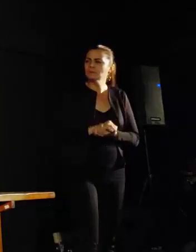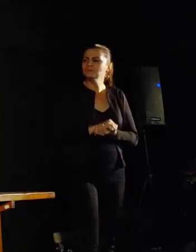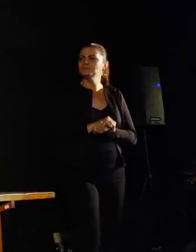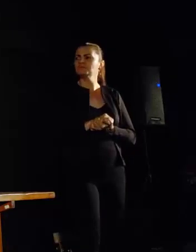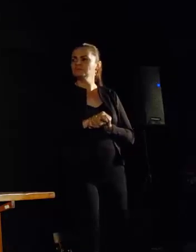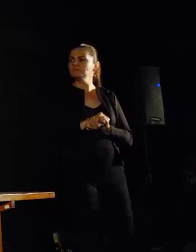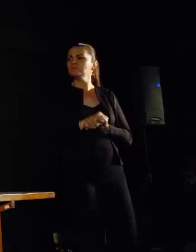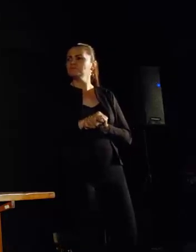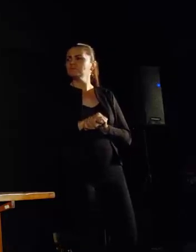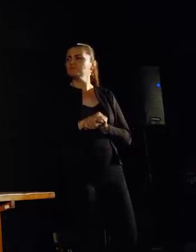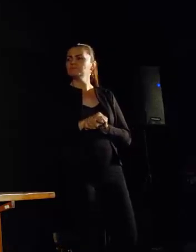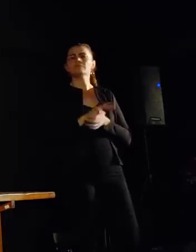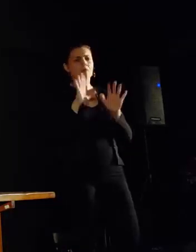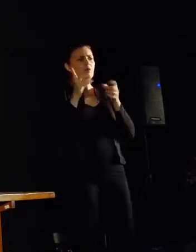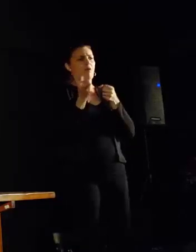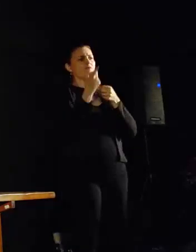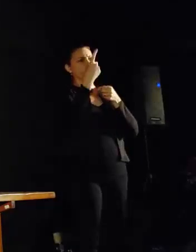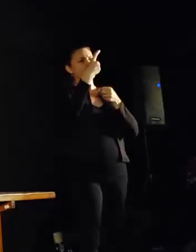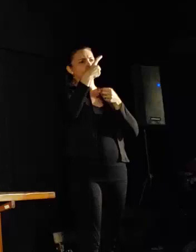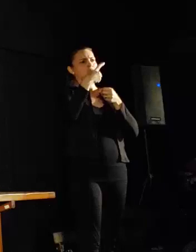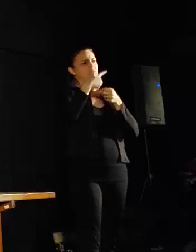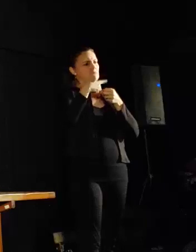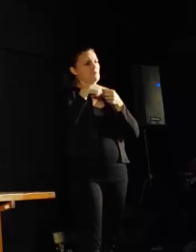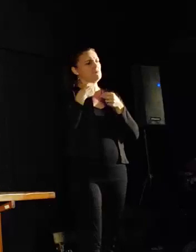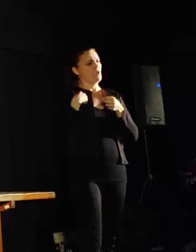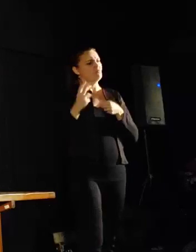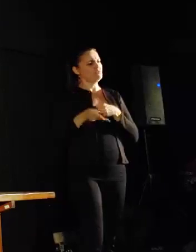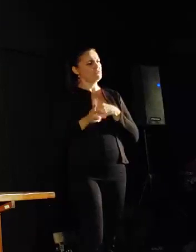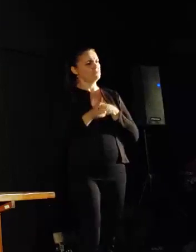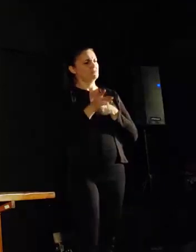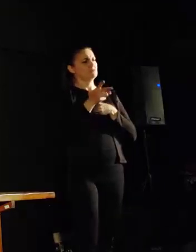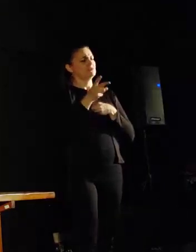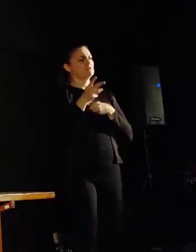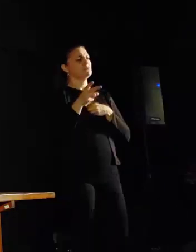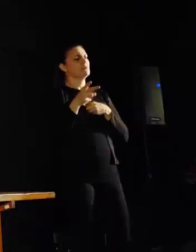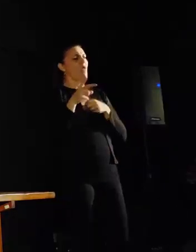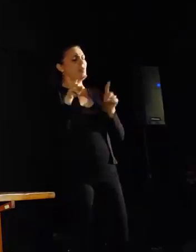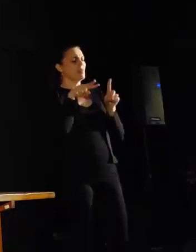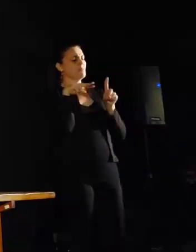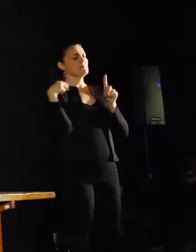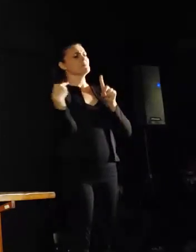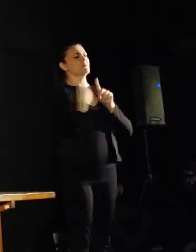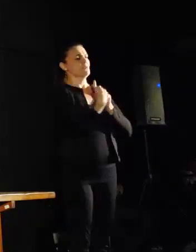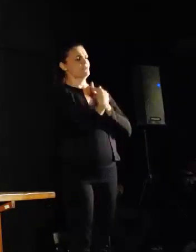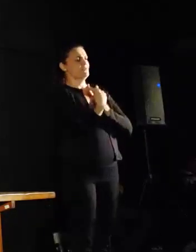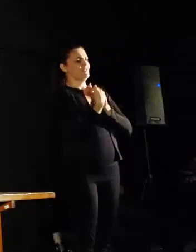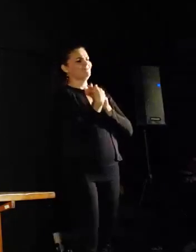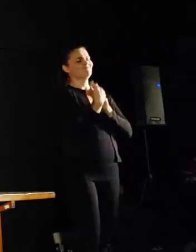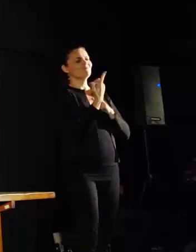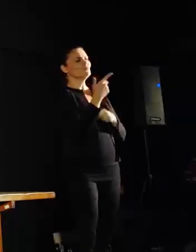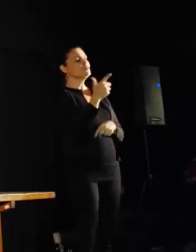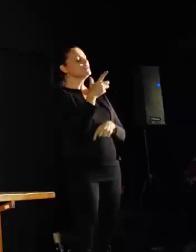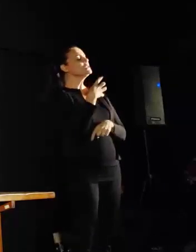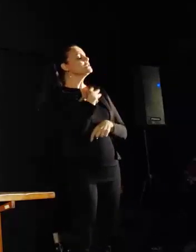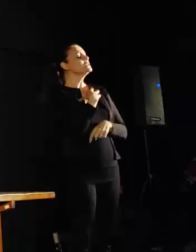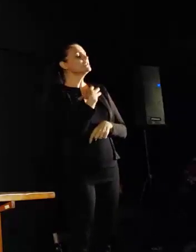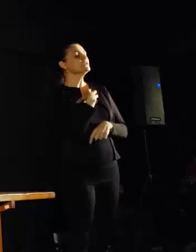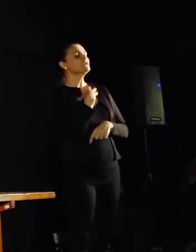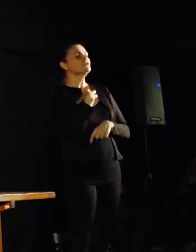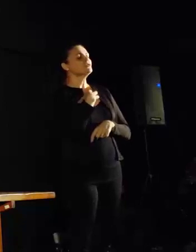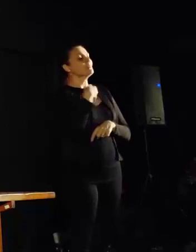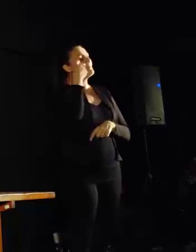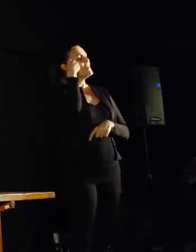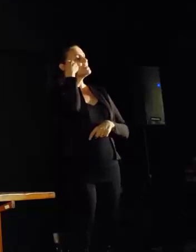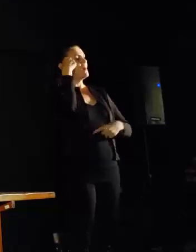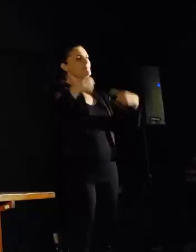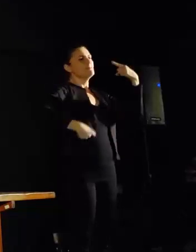Então, mas só voltando a essa questão, eu insistiria muito nesse aspecto. Não faz sentido pensar política como um embate